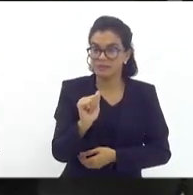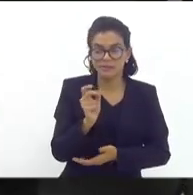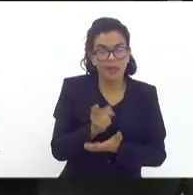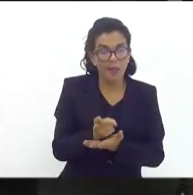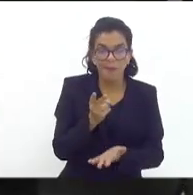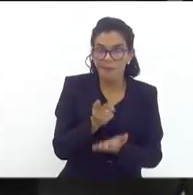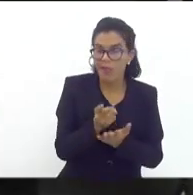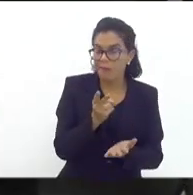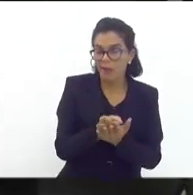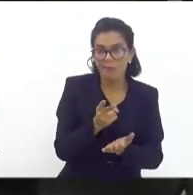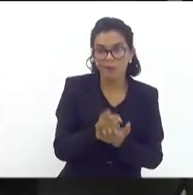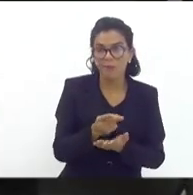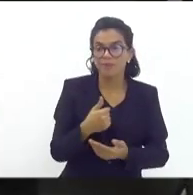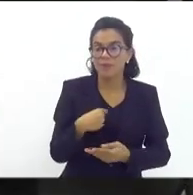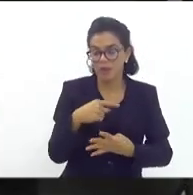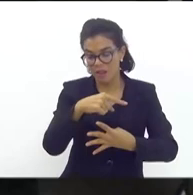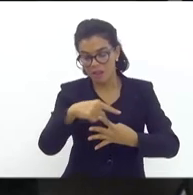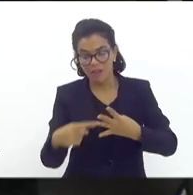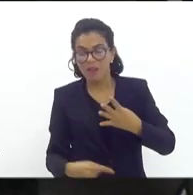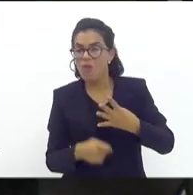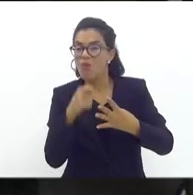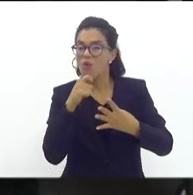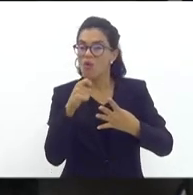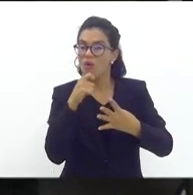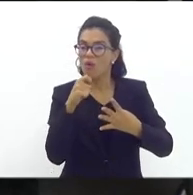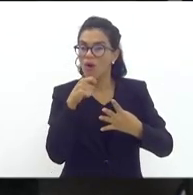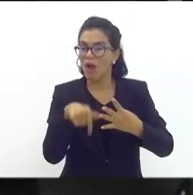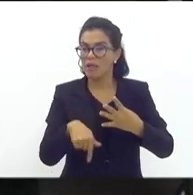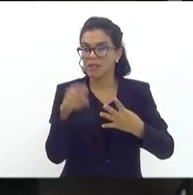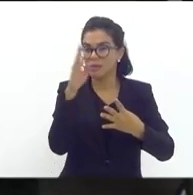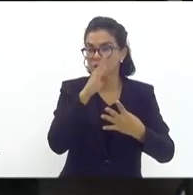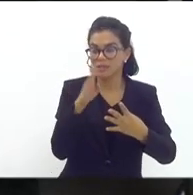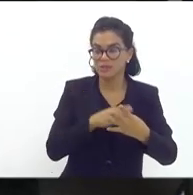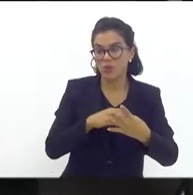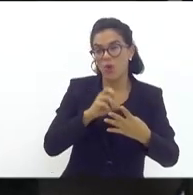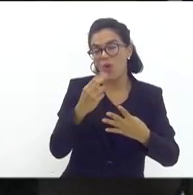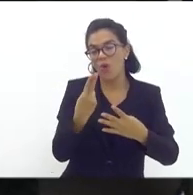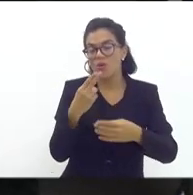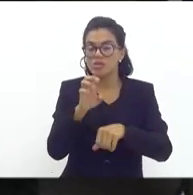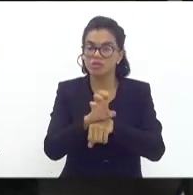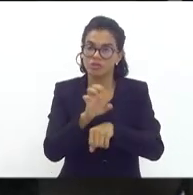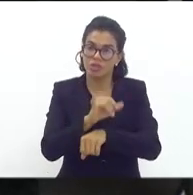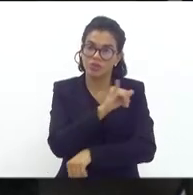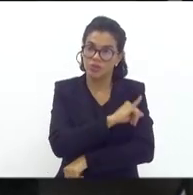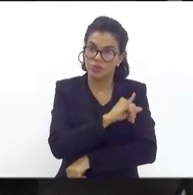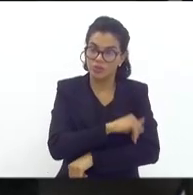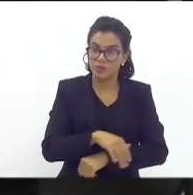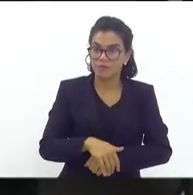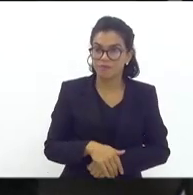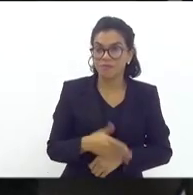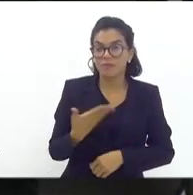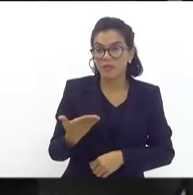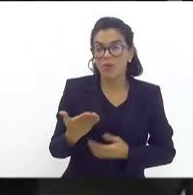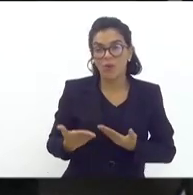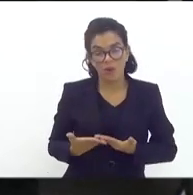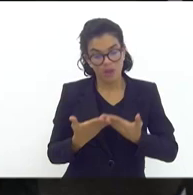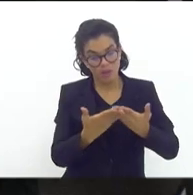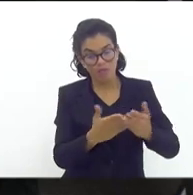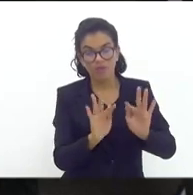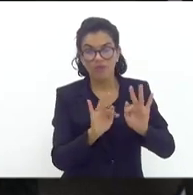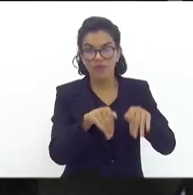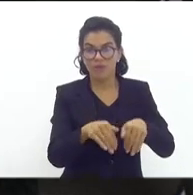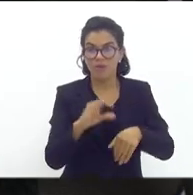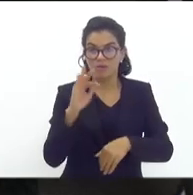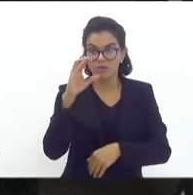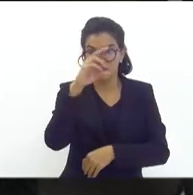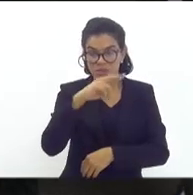sem poder se desviar muito nenhum desses quatro existem hoje no nosso arranjo institucional então encaminhamento que eu vou fazer ao final da CPI